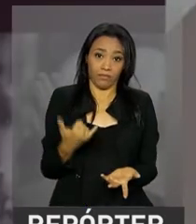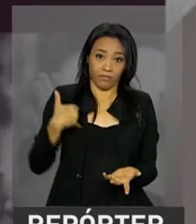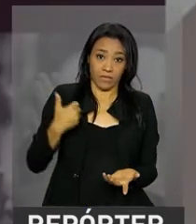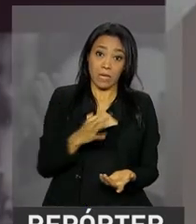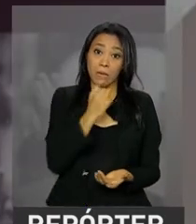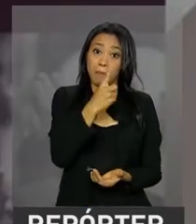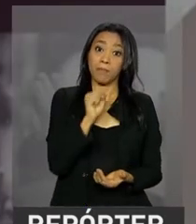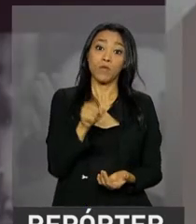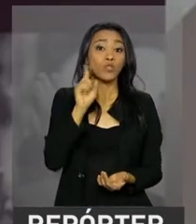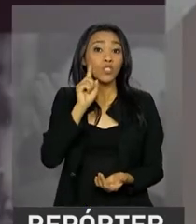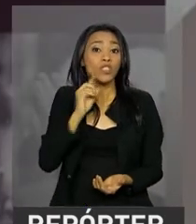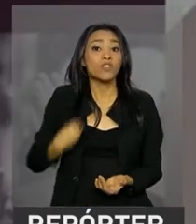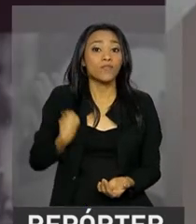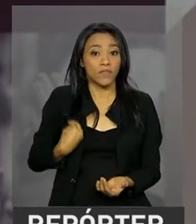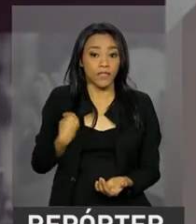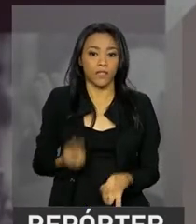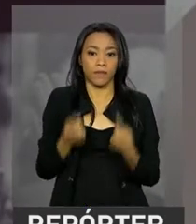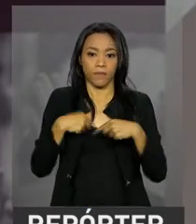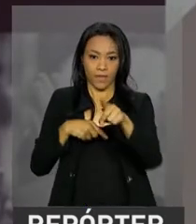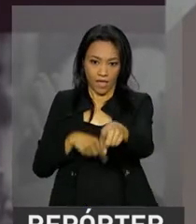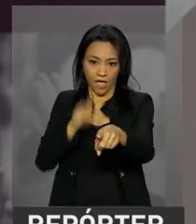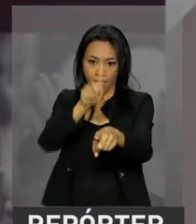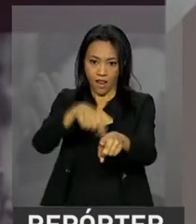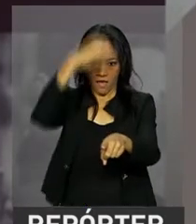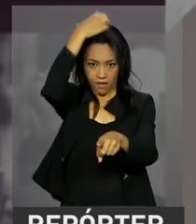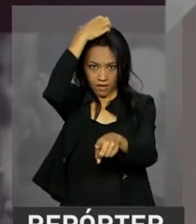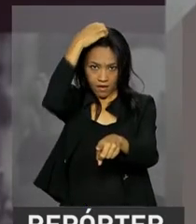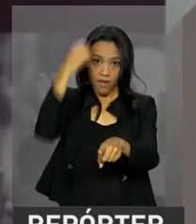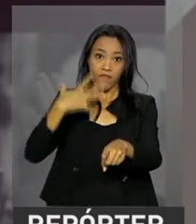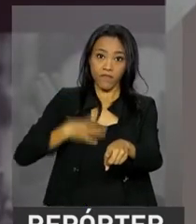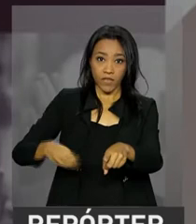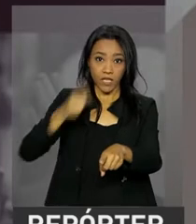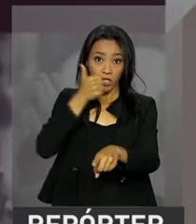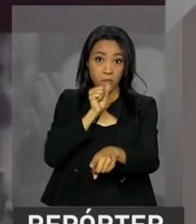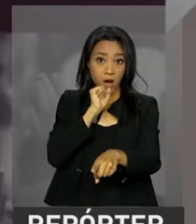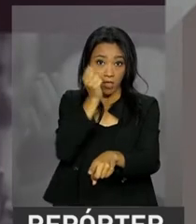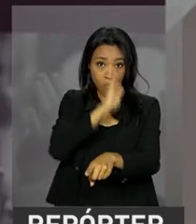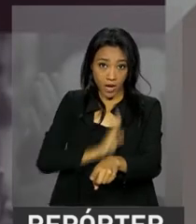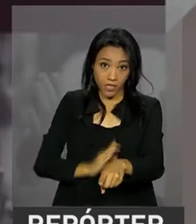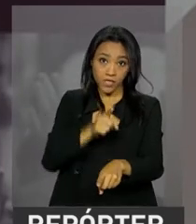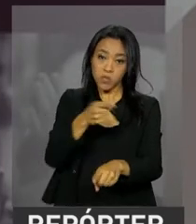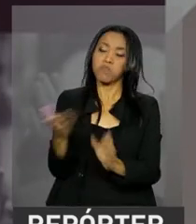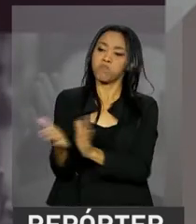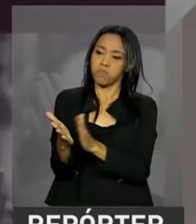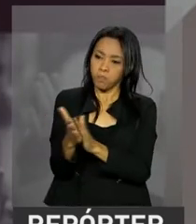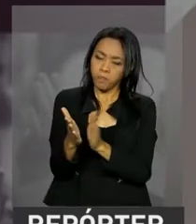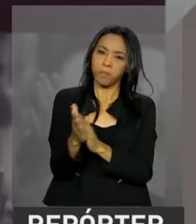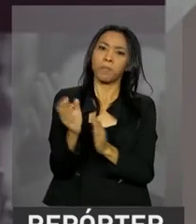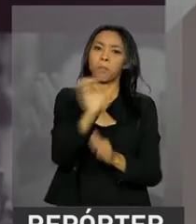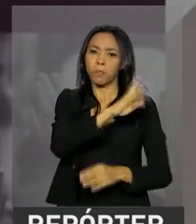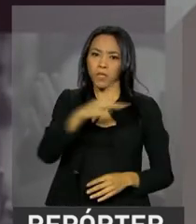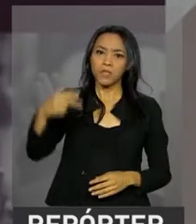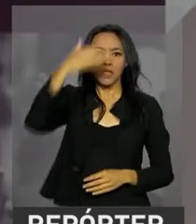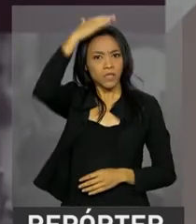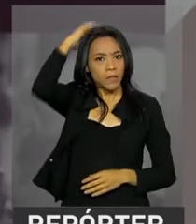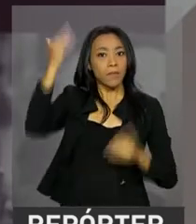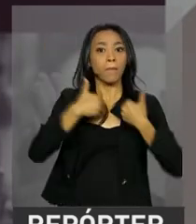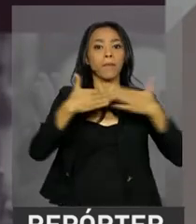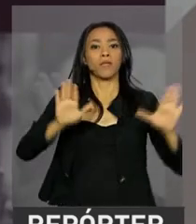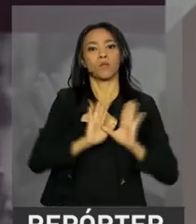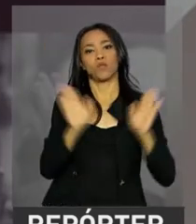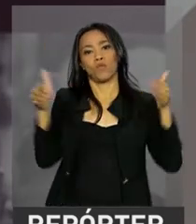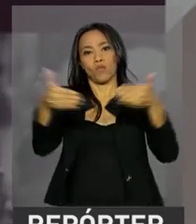rainha silvia da suécia filha de mãe brasileira saudou a iniciativa do presidente michel temer que na abertura do fórum